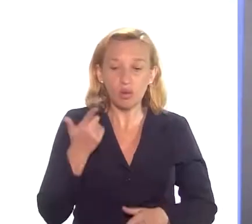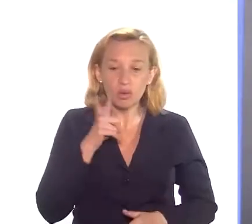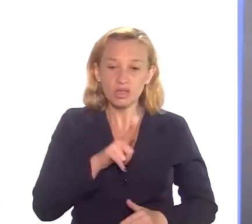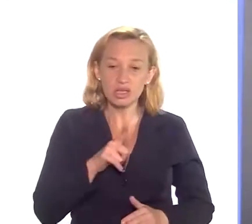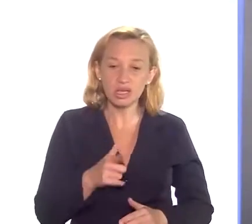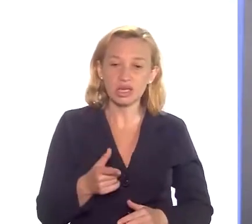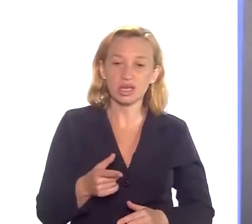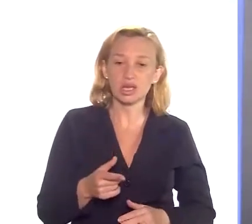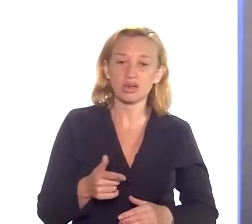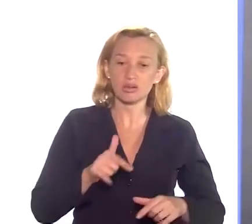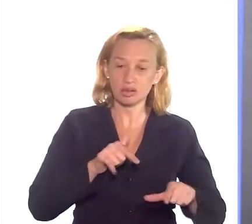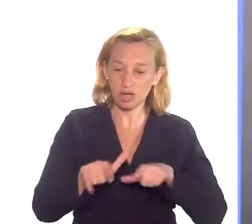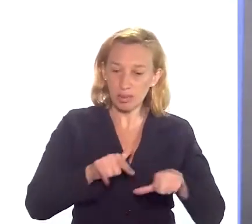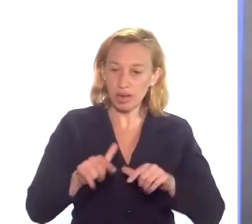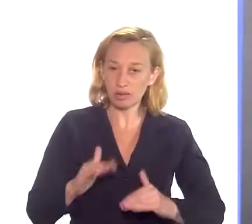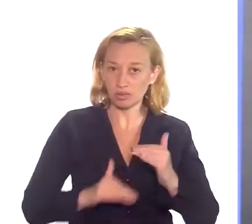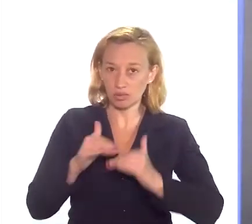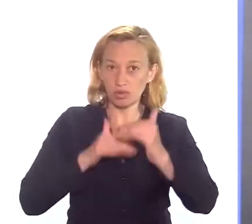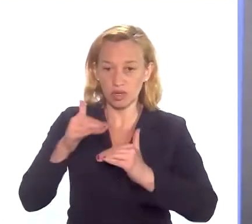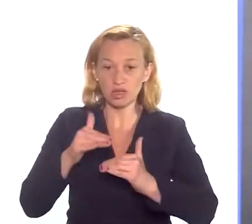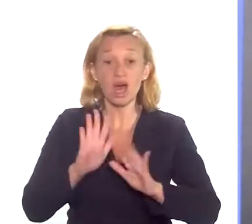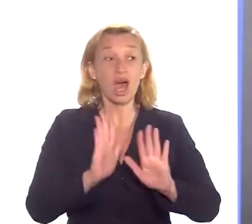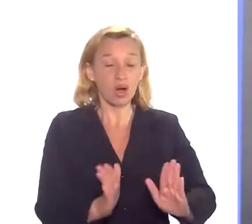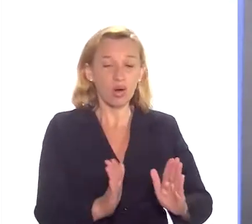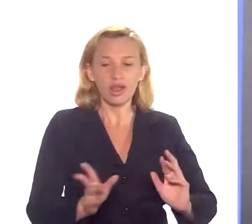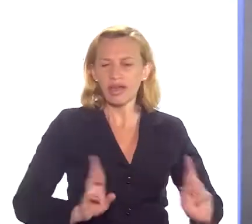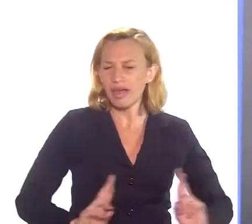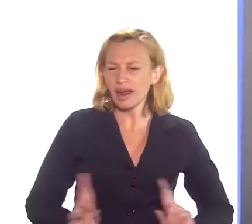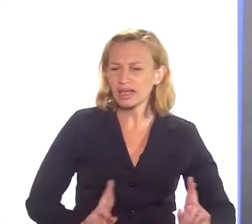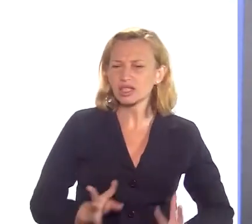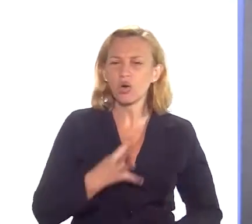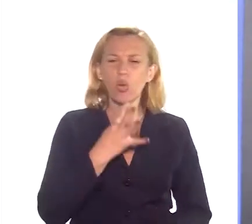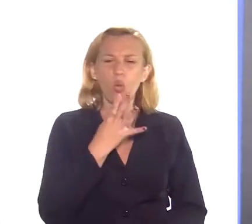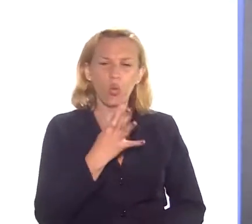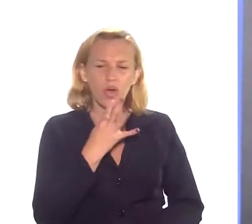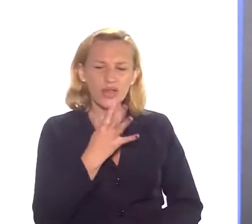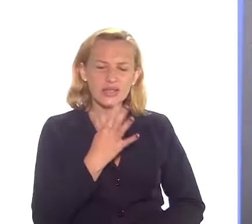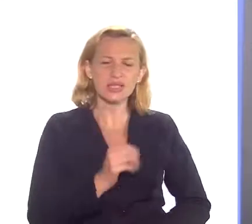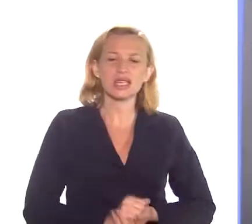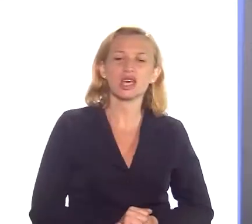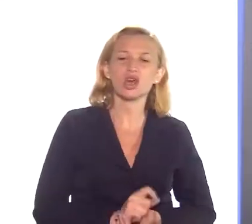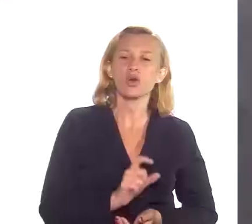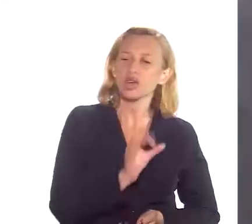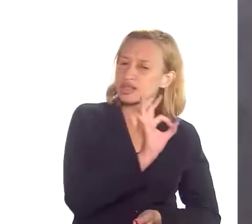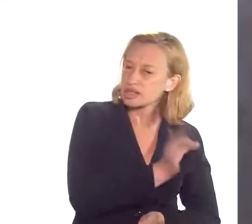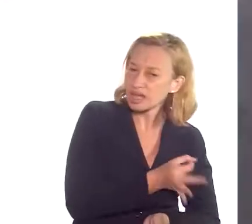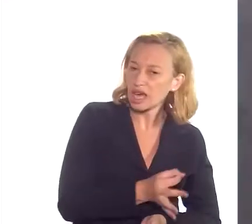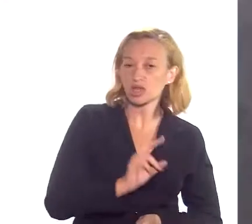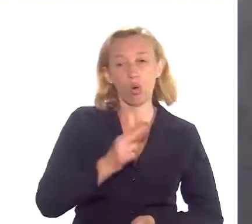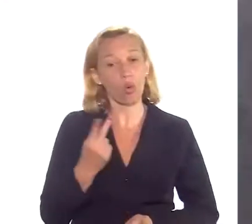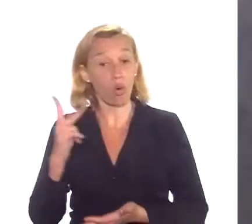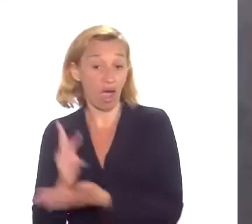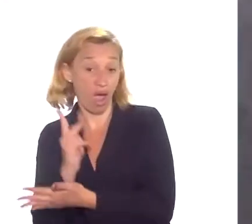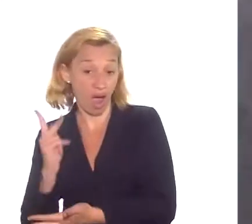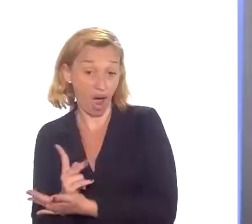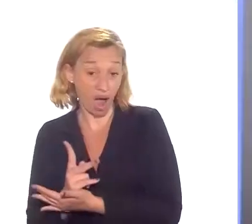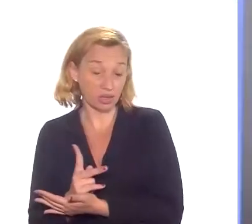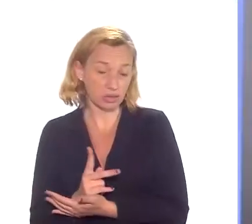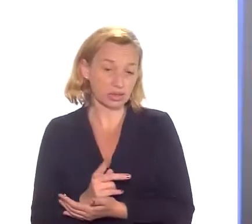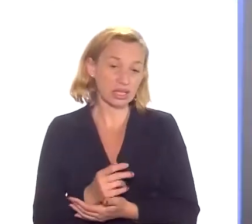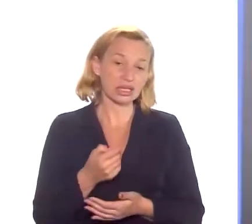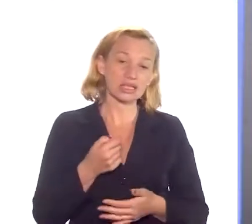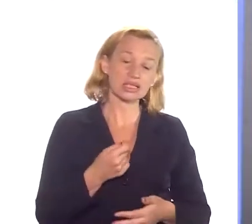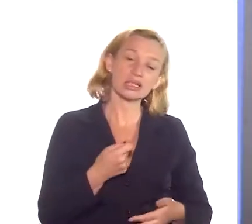manter ali, fazendo com que o negócio existisse, né? Agora, em relação à questão de reconhecer, né, o que dá certo e o que